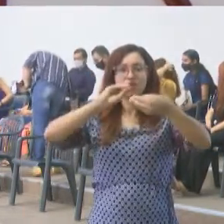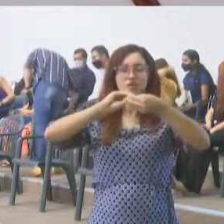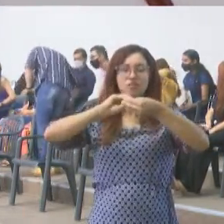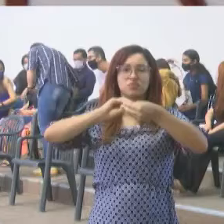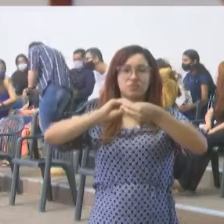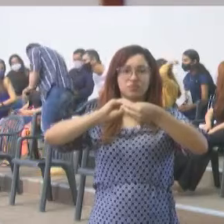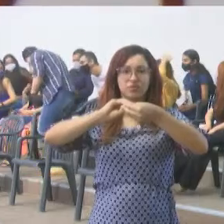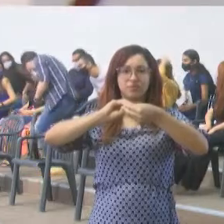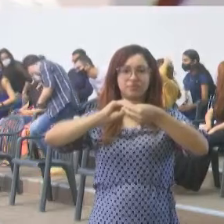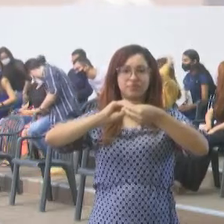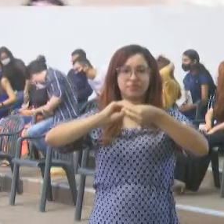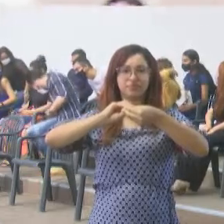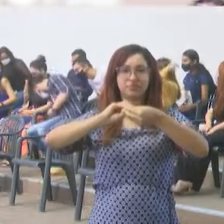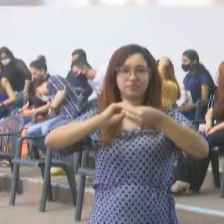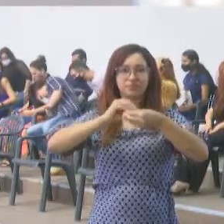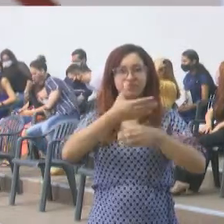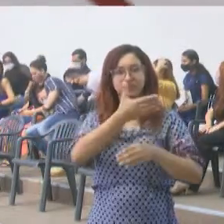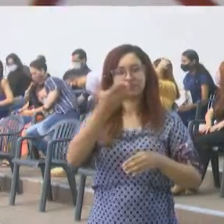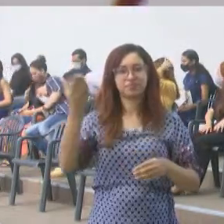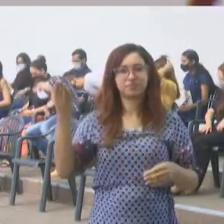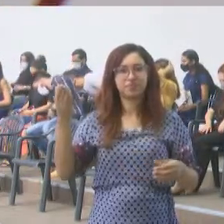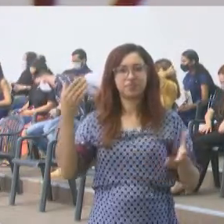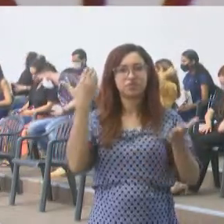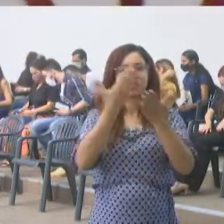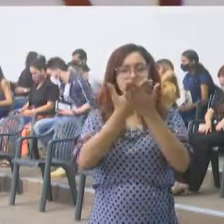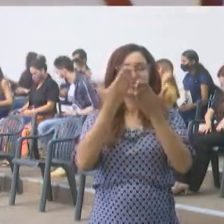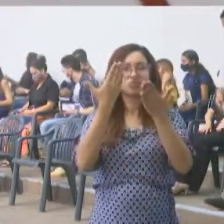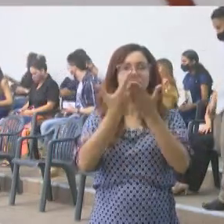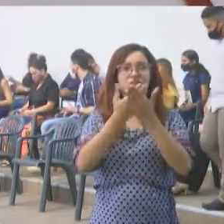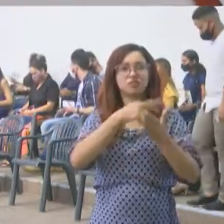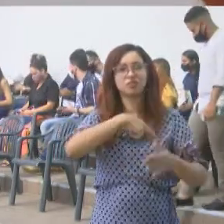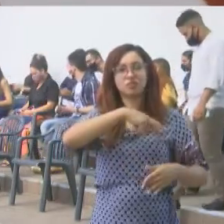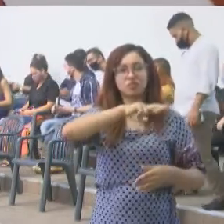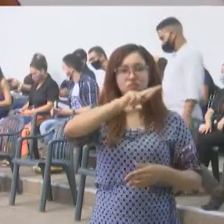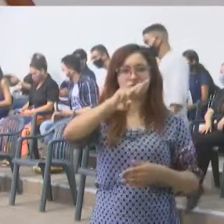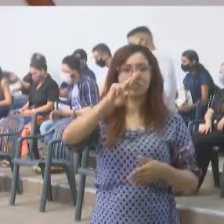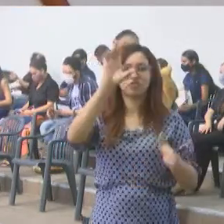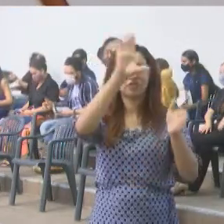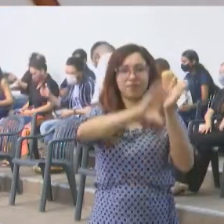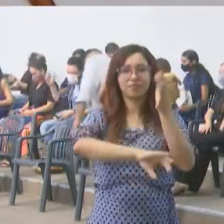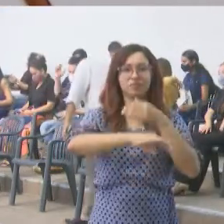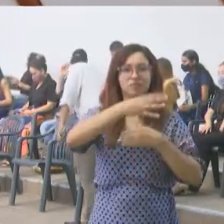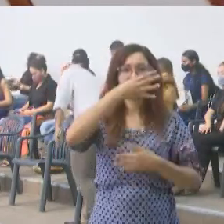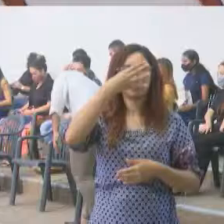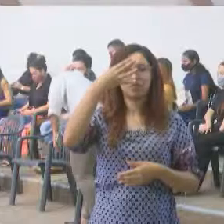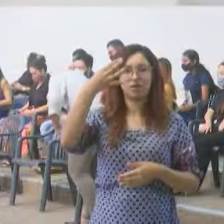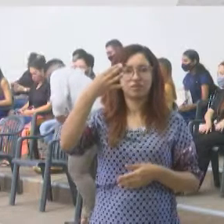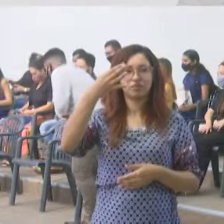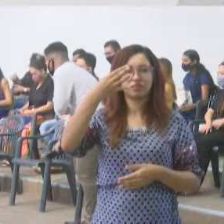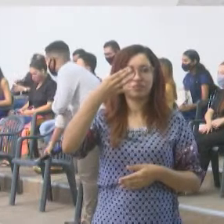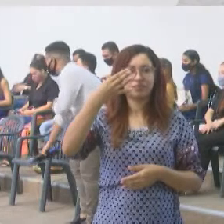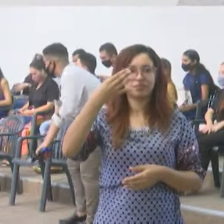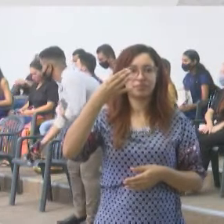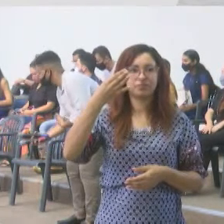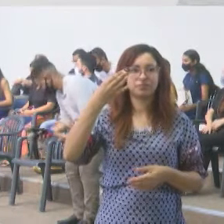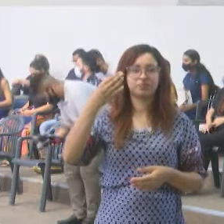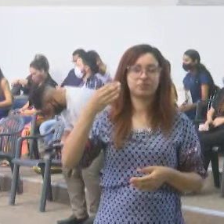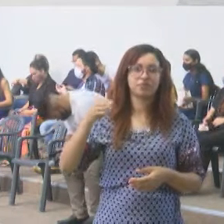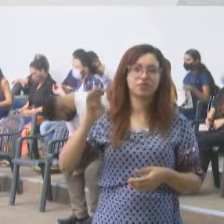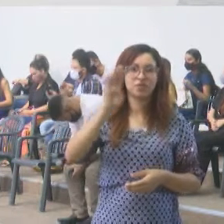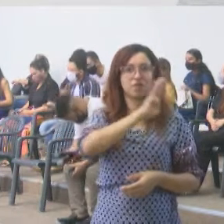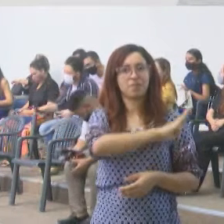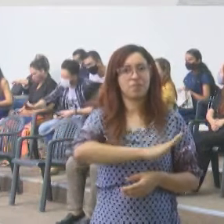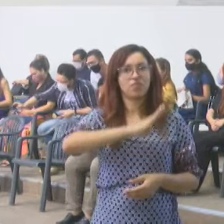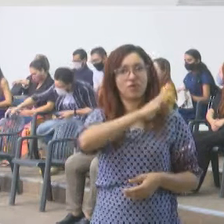você possa acompanhar. Hoje nós estamos estudando Ruth capítulo 4. Boaz casa-se com Ruth e